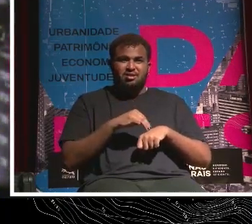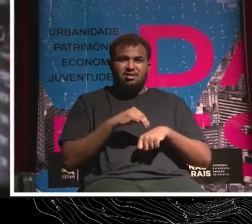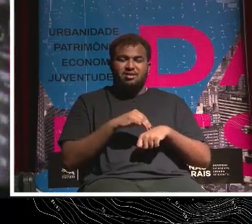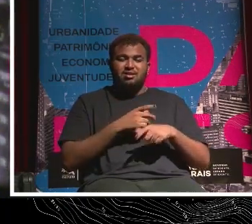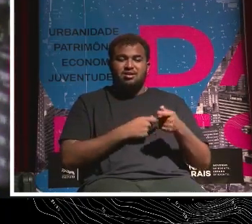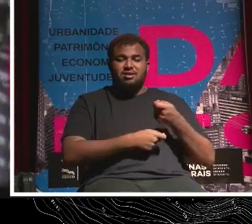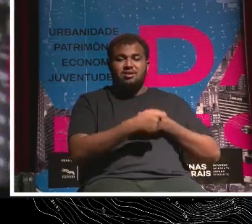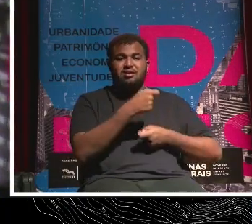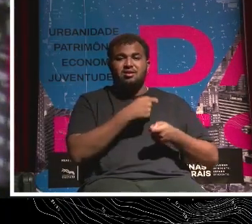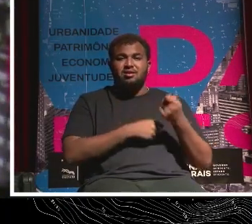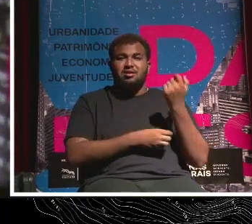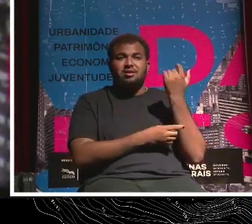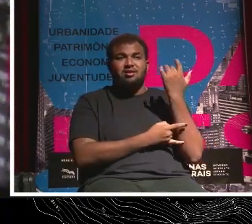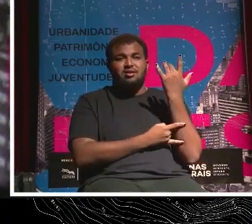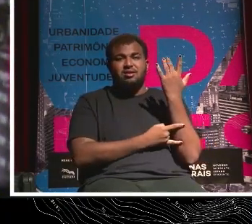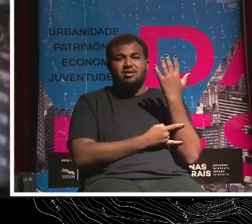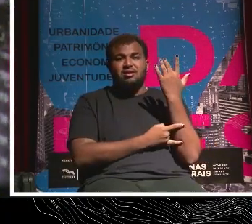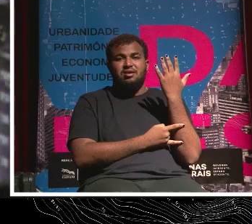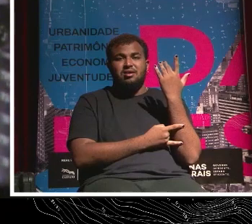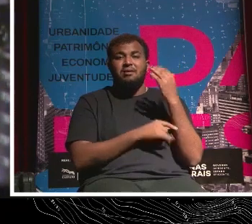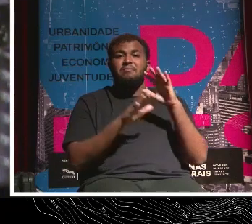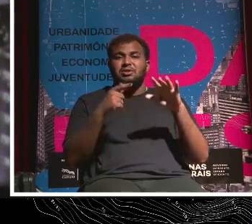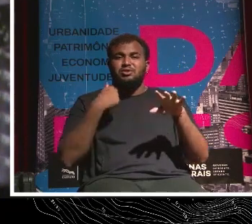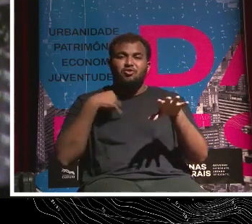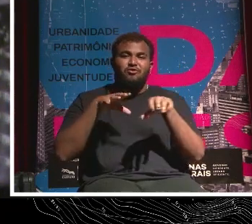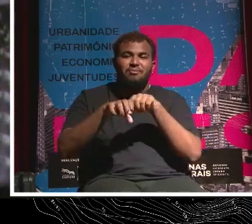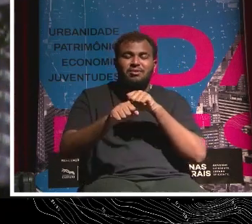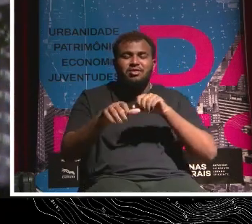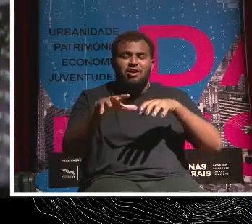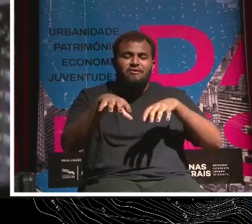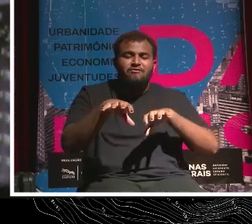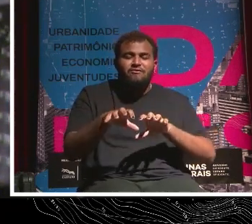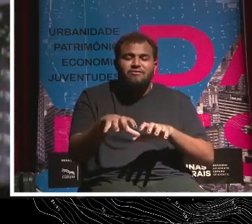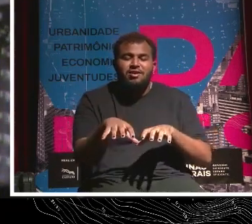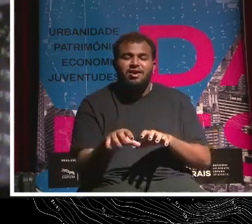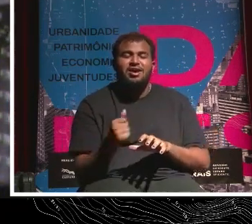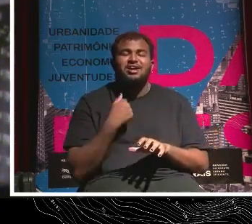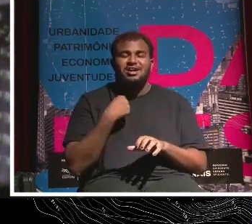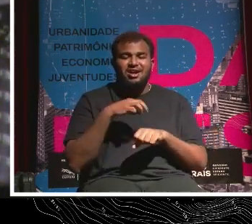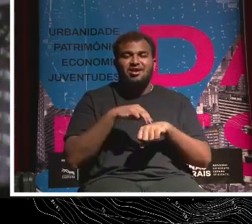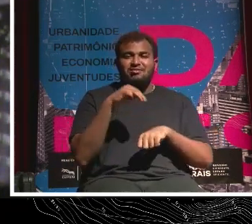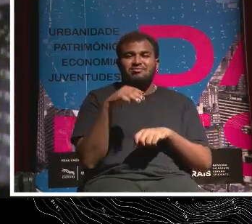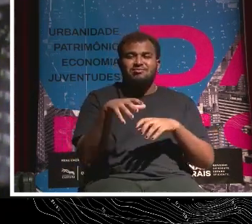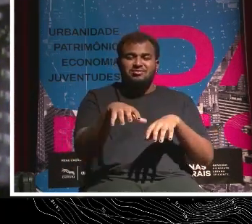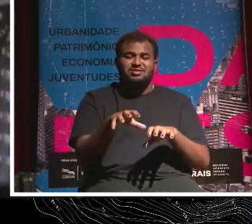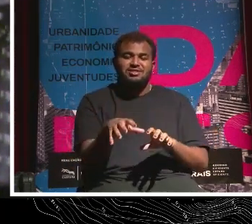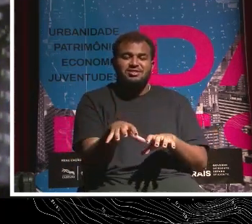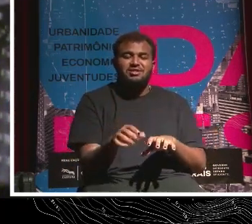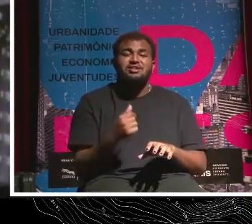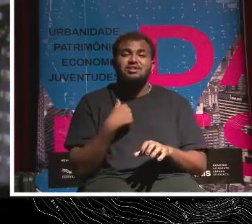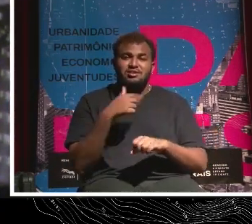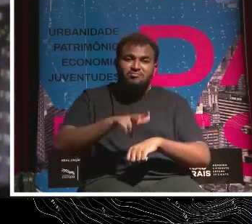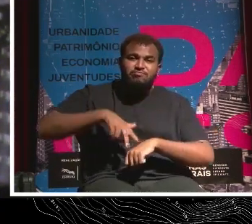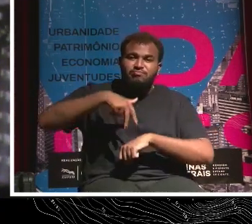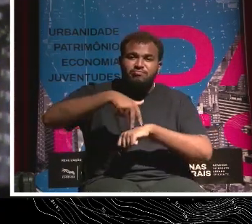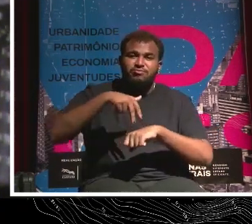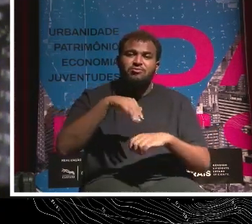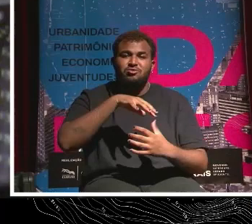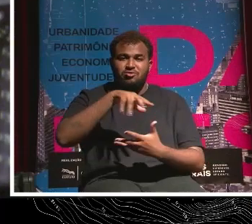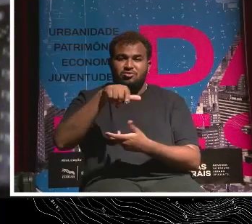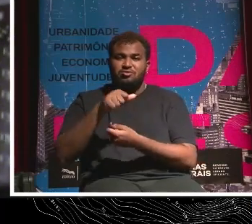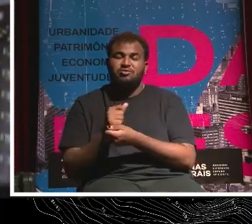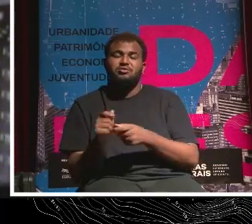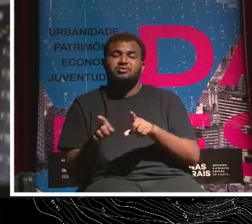lá pela FMG, mas eu sou formada em funk. O meu mestrado é em funk, eu sou mestra em funk, e é assim que eu me posiciono no mundo, inclusive